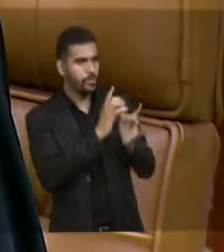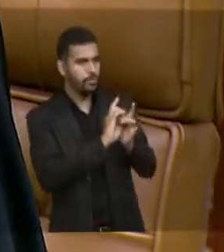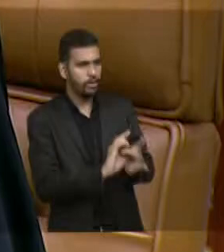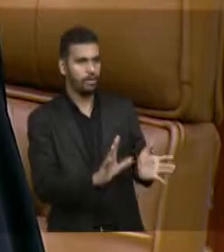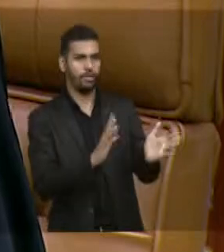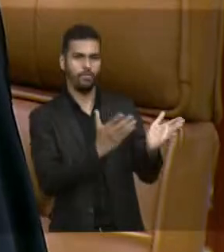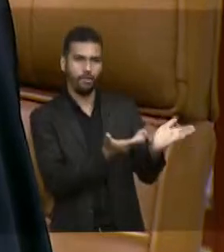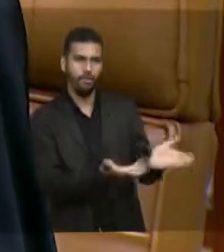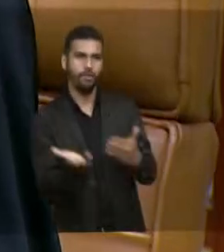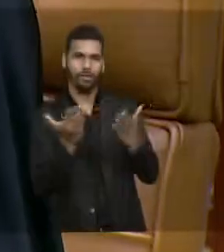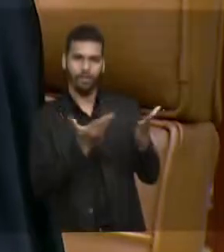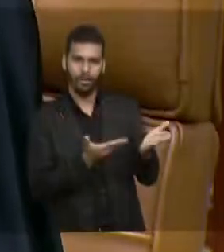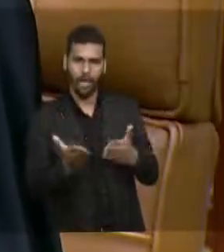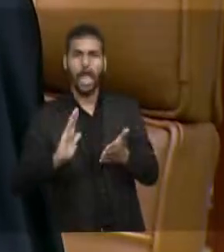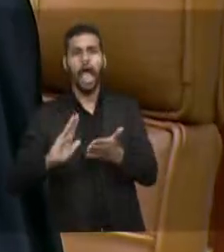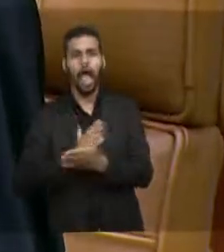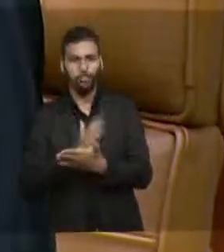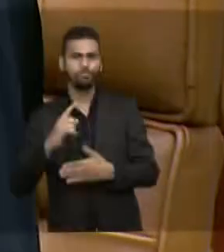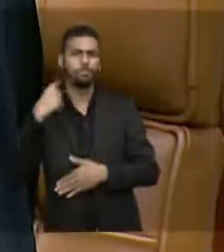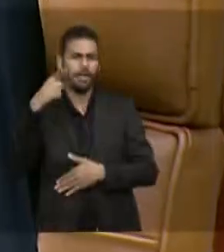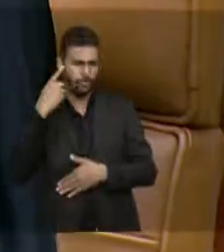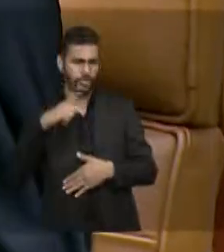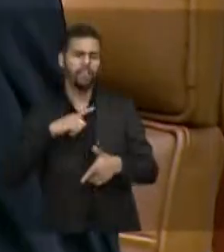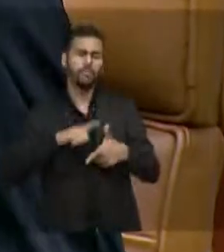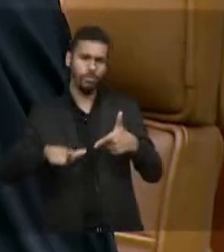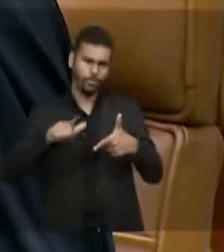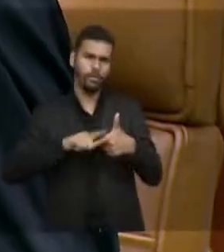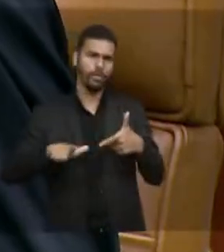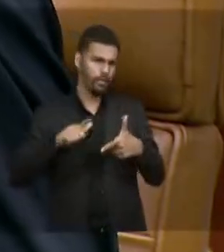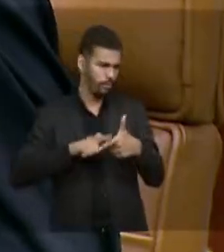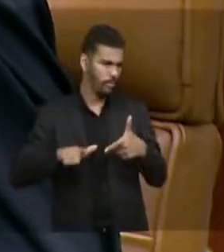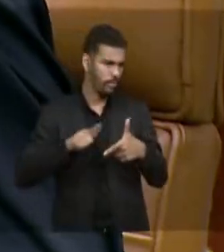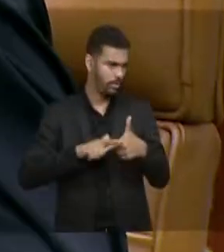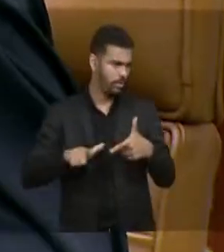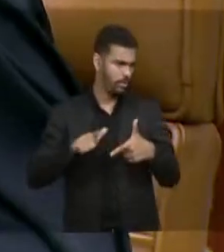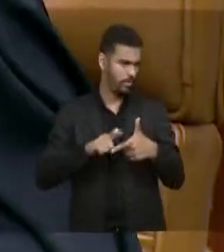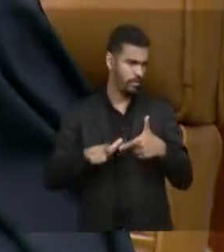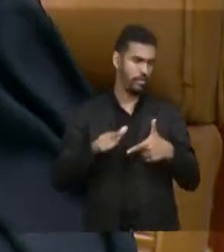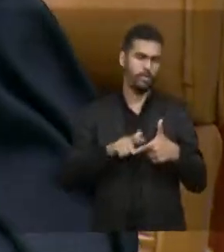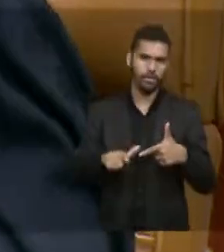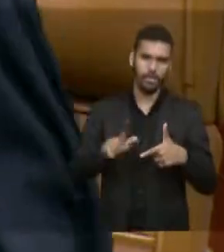advogados houve problemas nós constatamos isso ao presidente